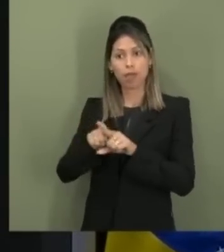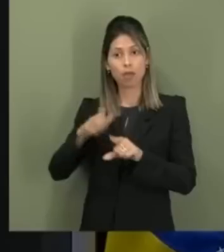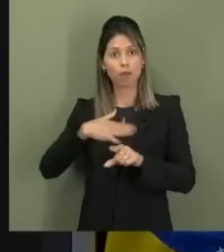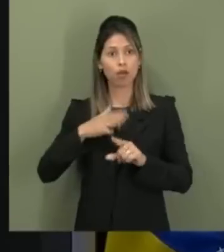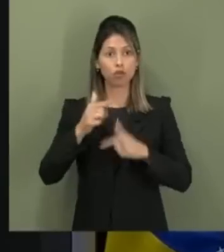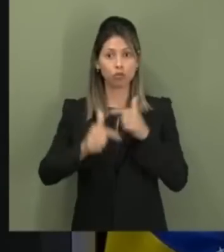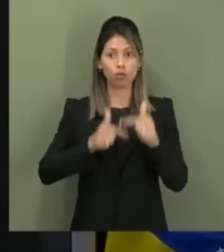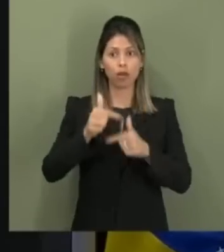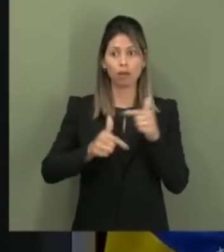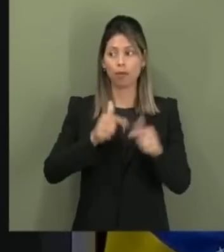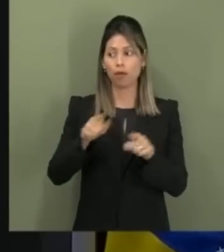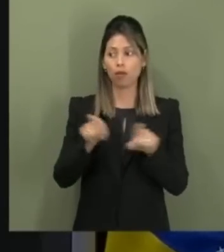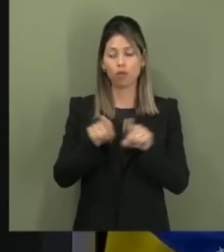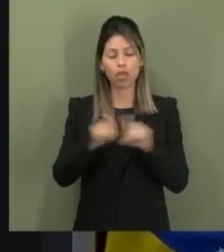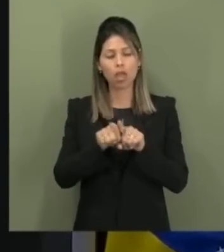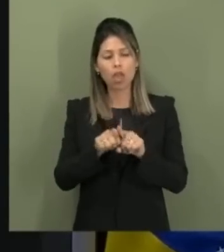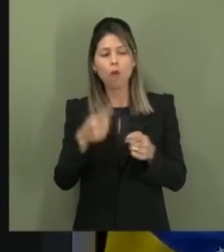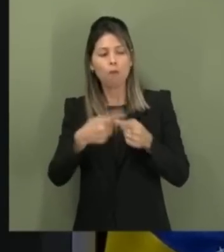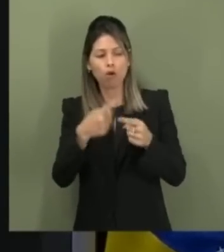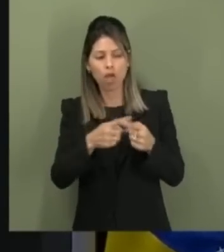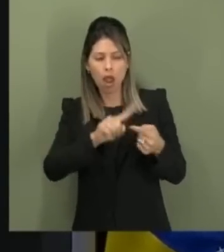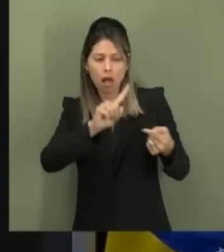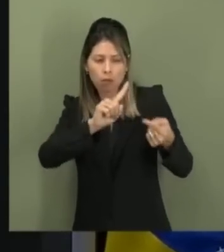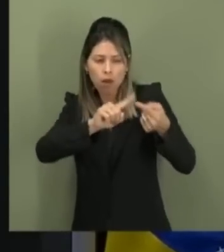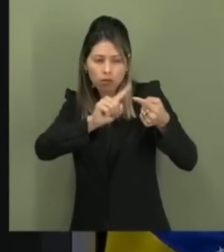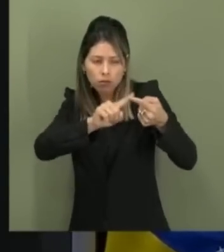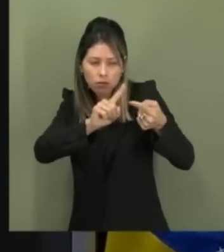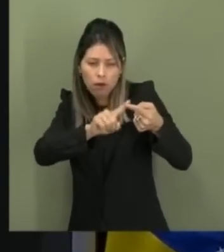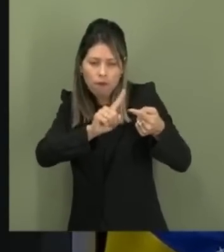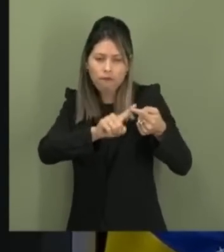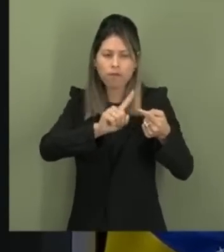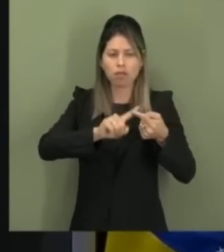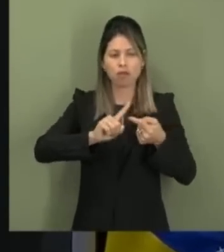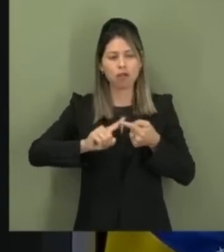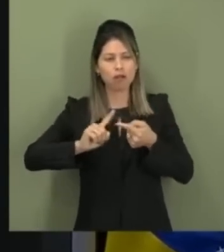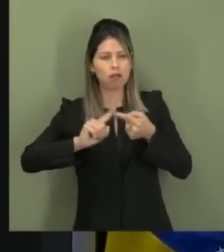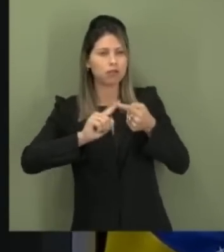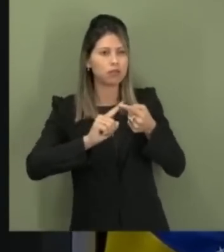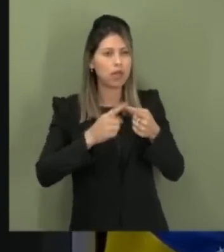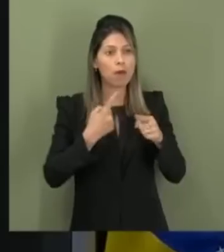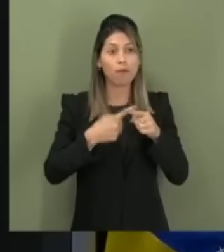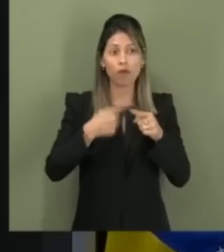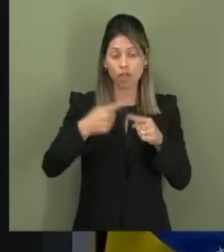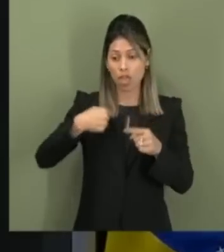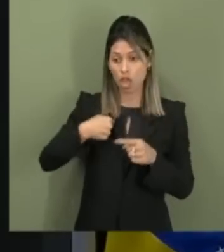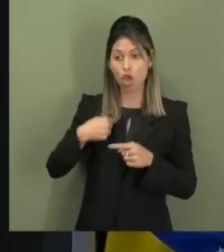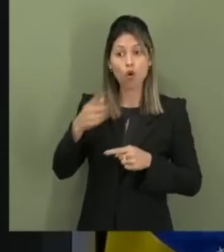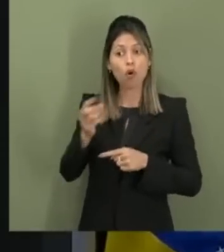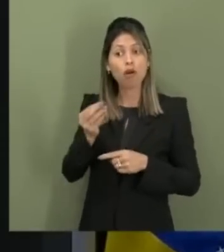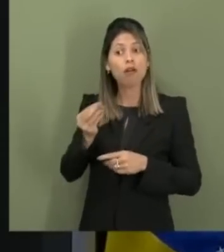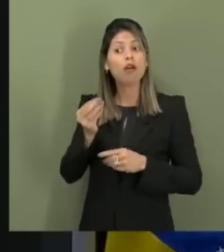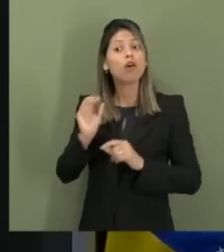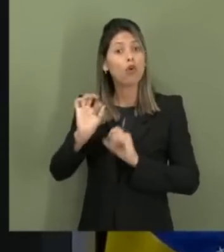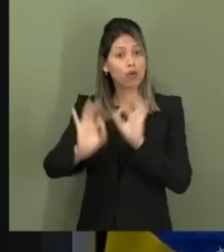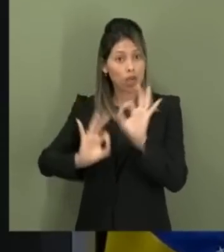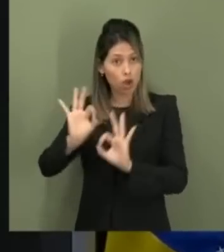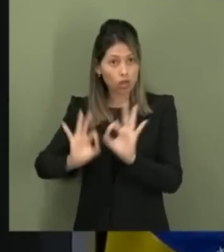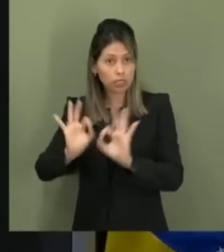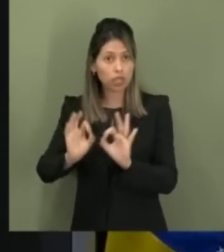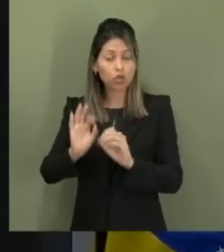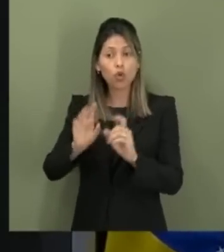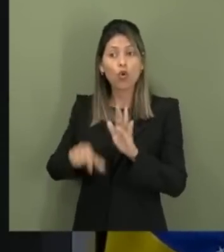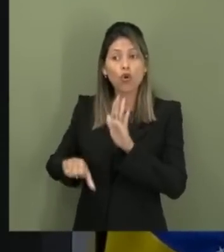juiz e principalmente como ministro da Justiça, quando nós somos duros contra o crime organizado. Providenciamos o